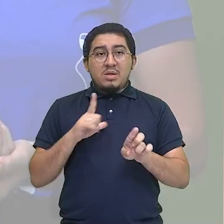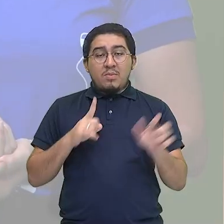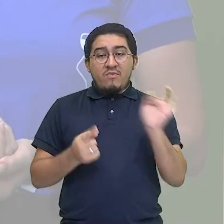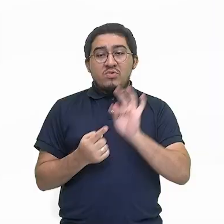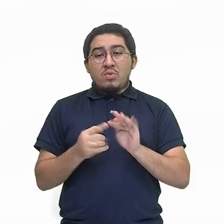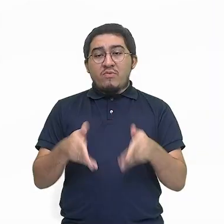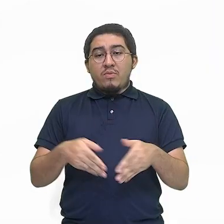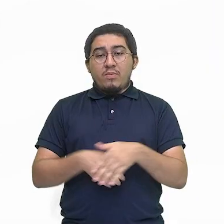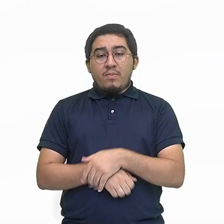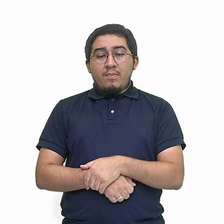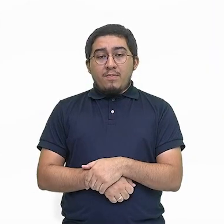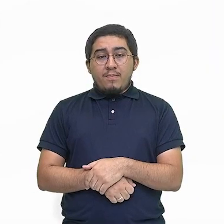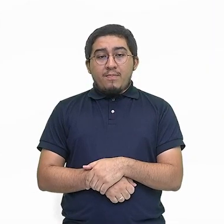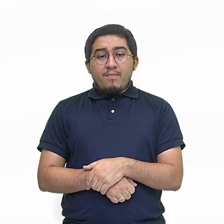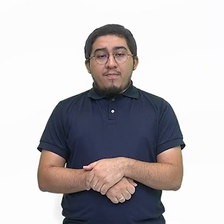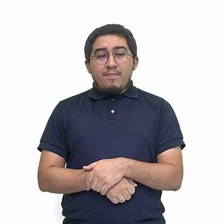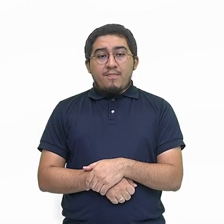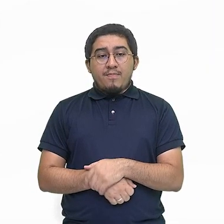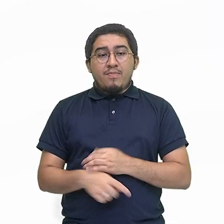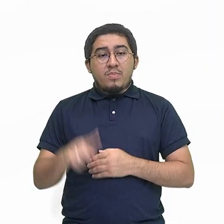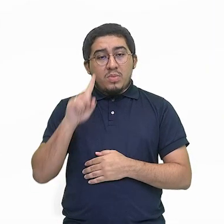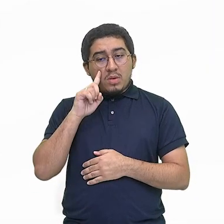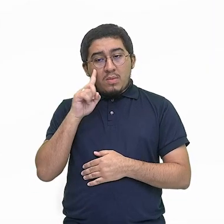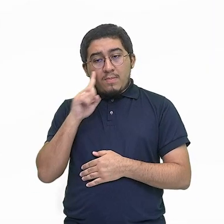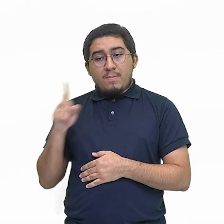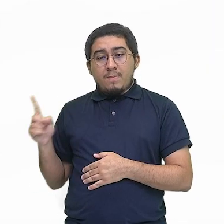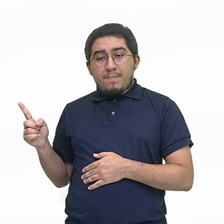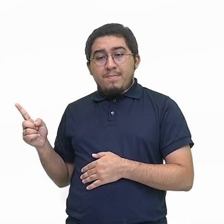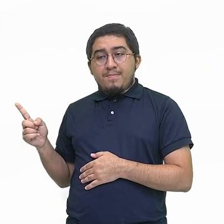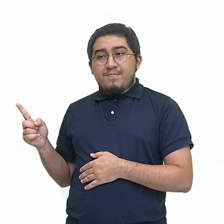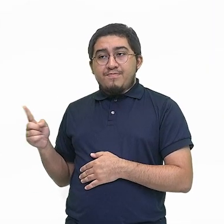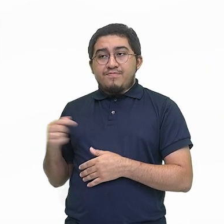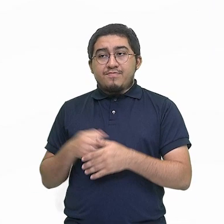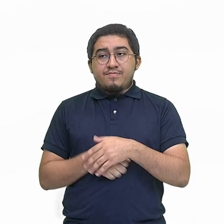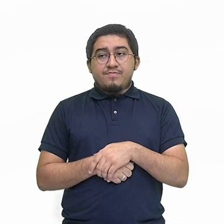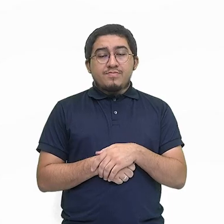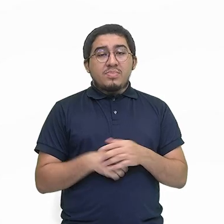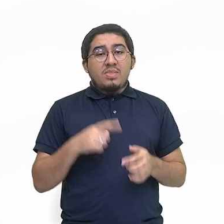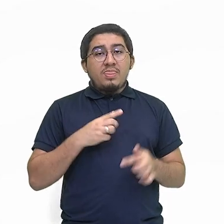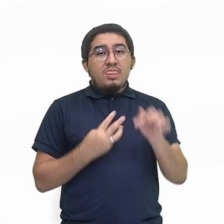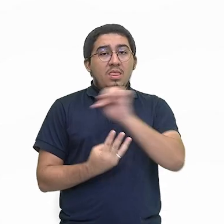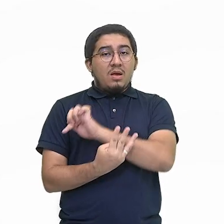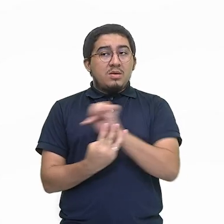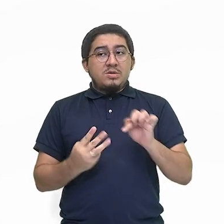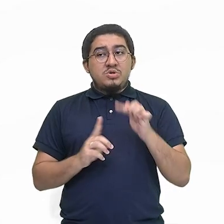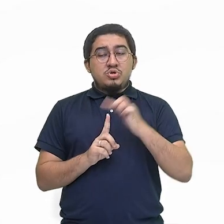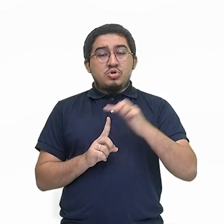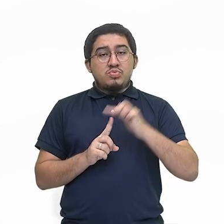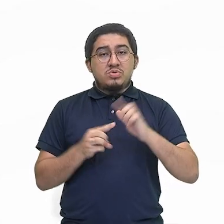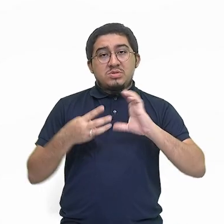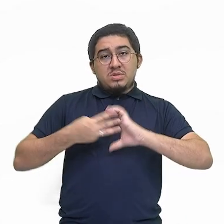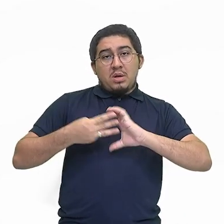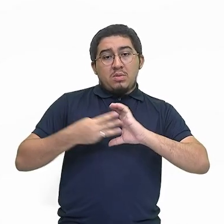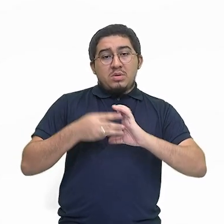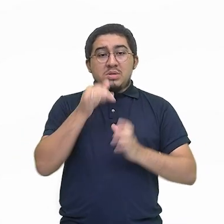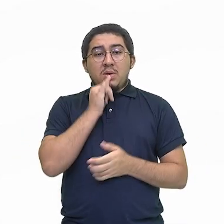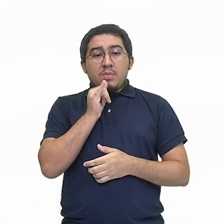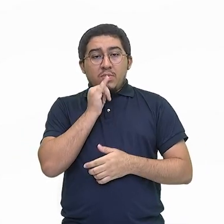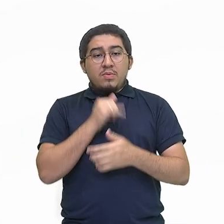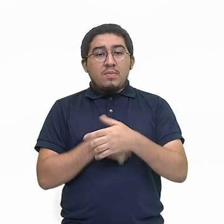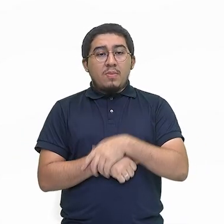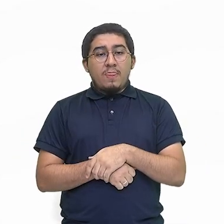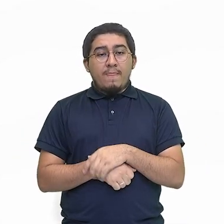função específica. Então, dentro da diferenciação celular, nós temos 3 tipos de células, de linhagens, digamos assim.